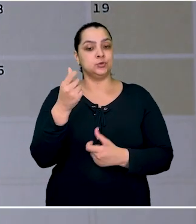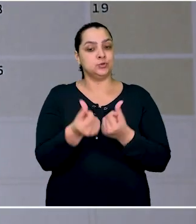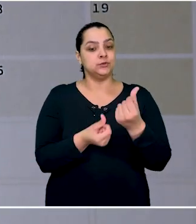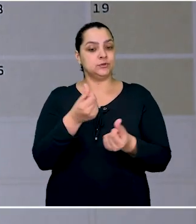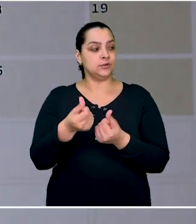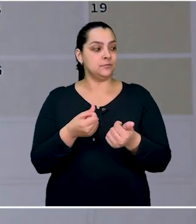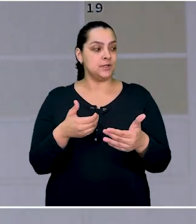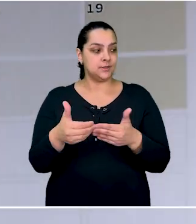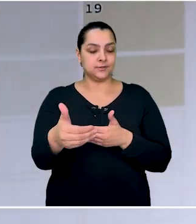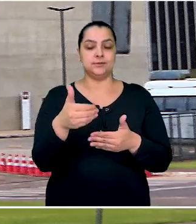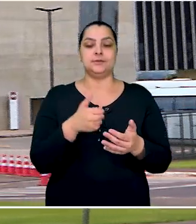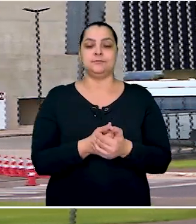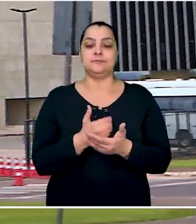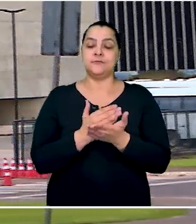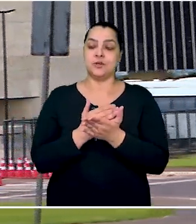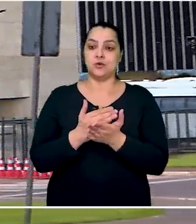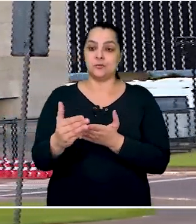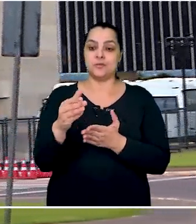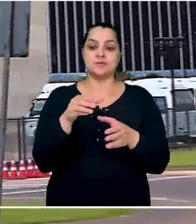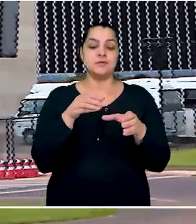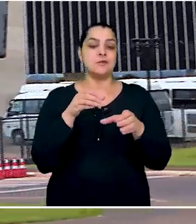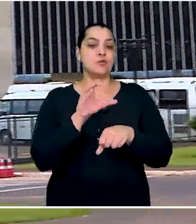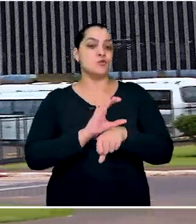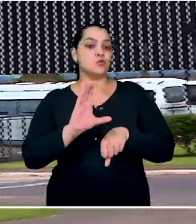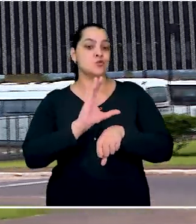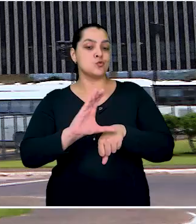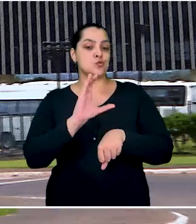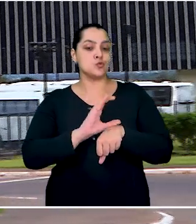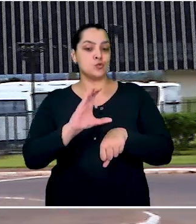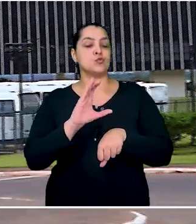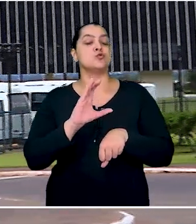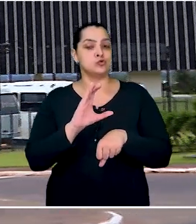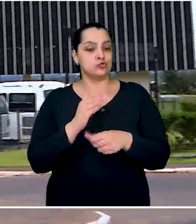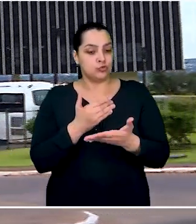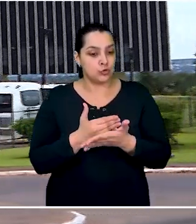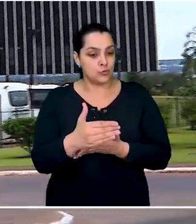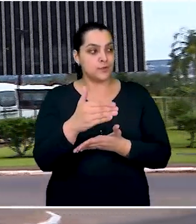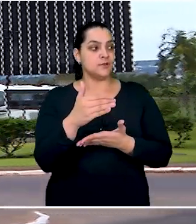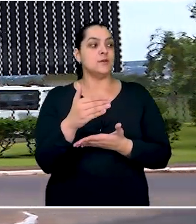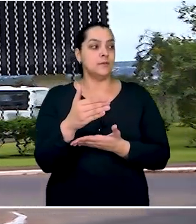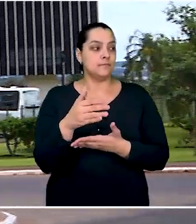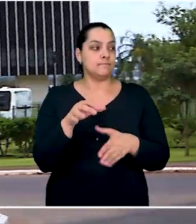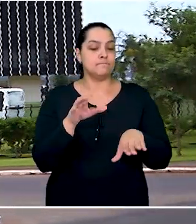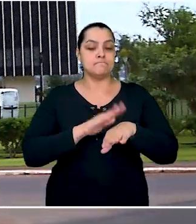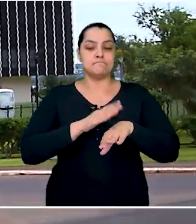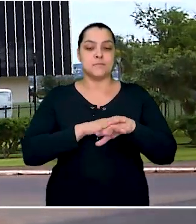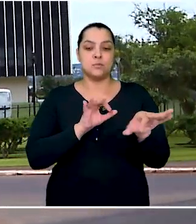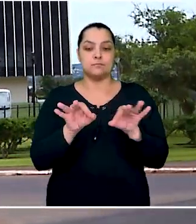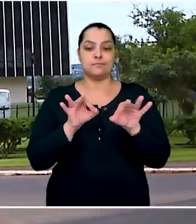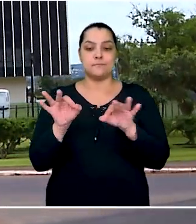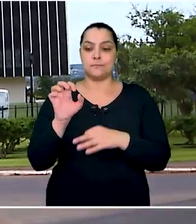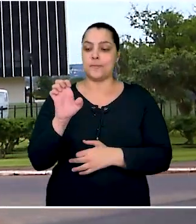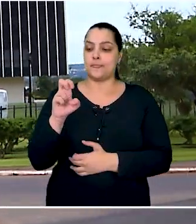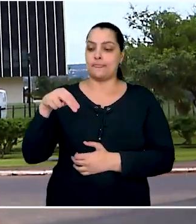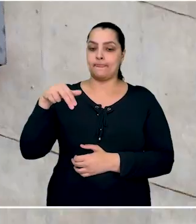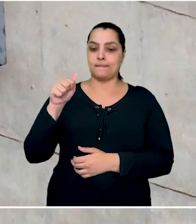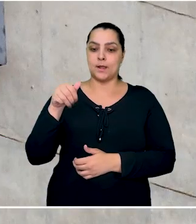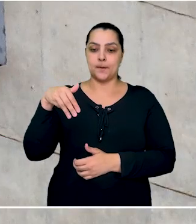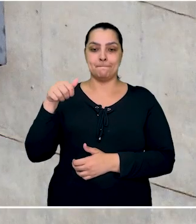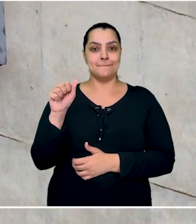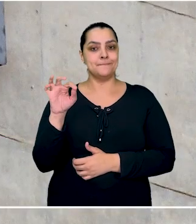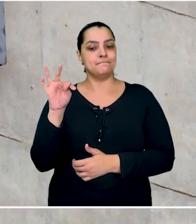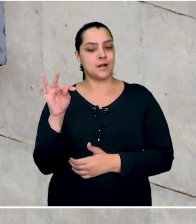segundo semestre deste ano e vão começar o curso nacional de formação inicial, organizado pela Escola Nacional de Formação